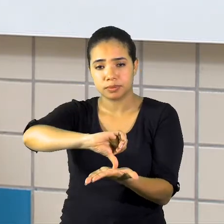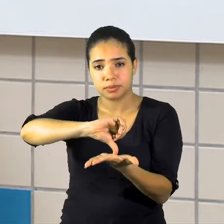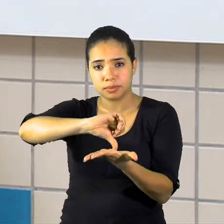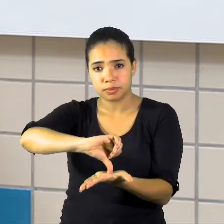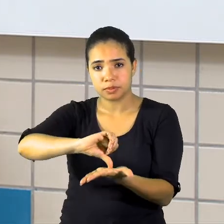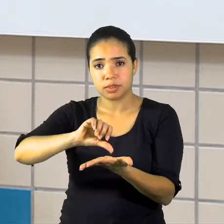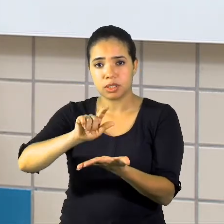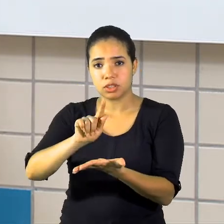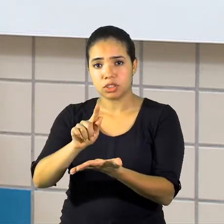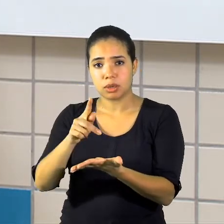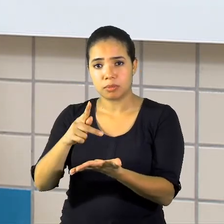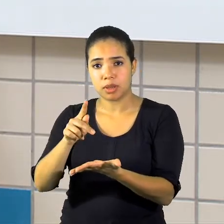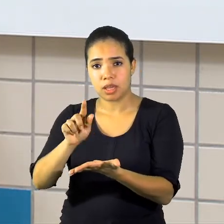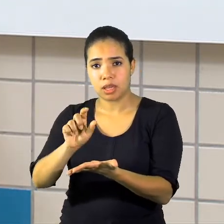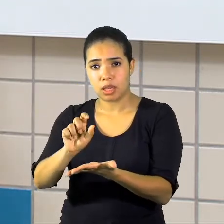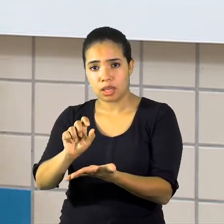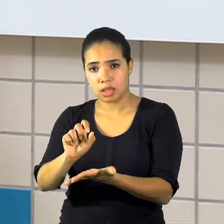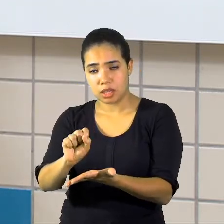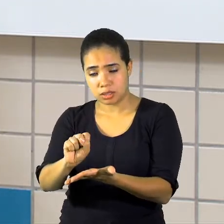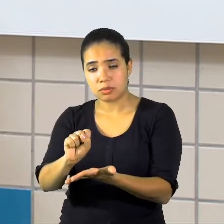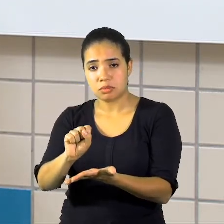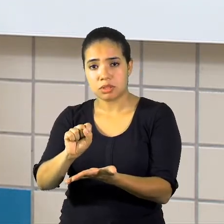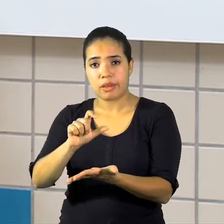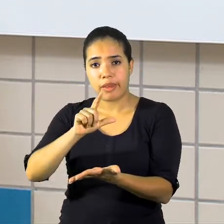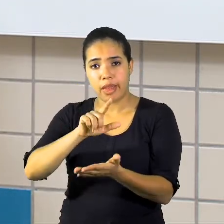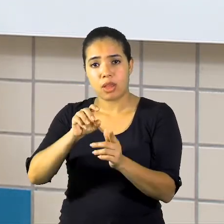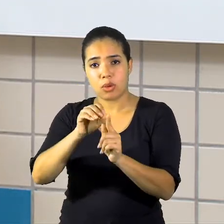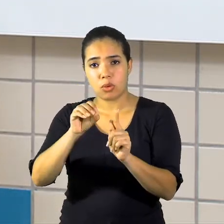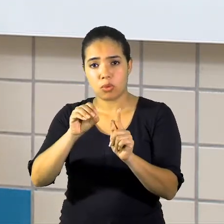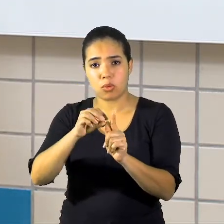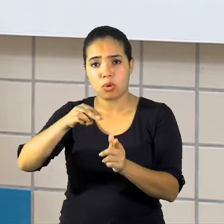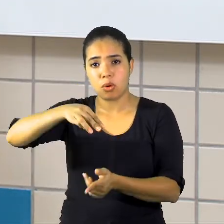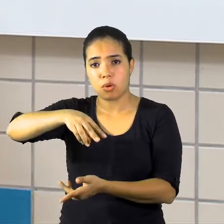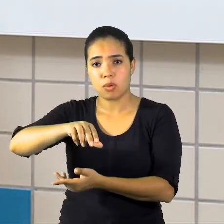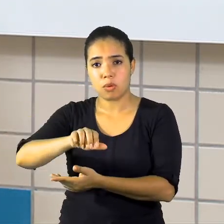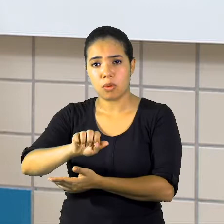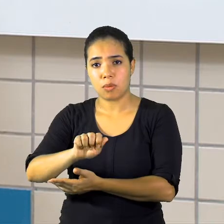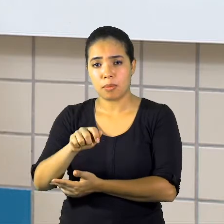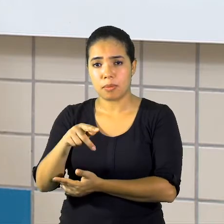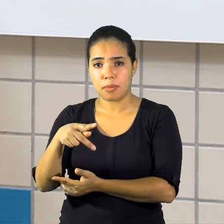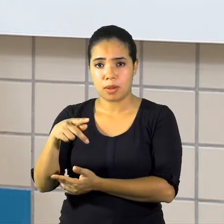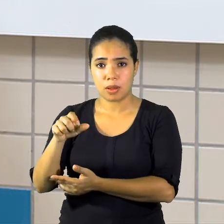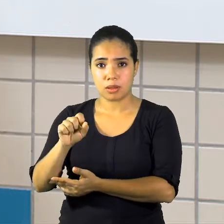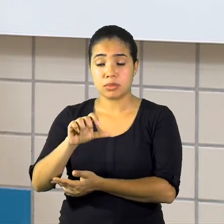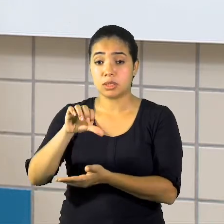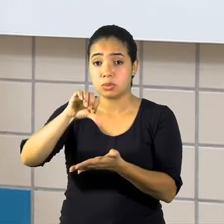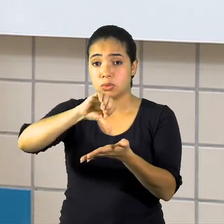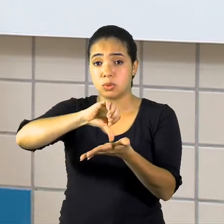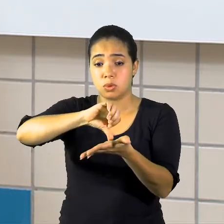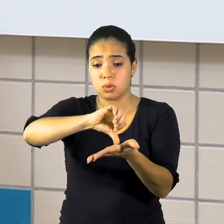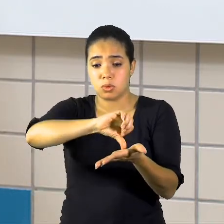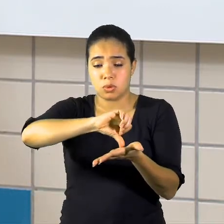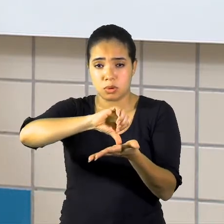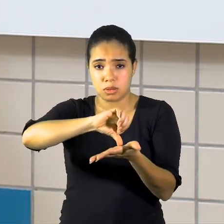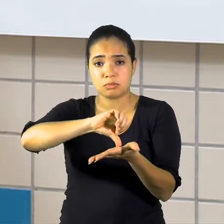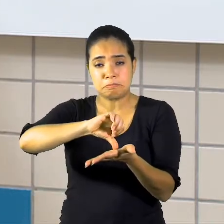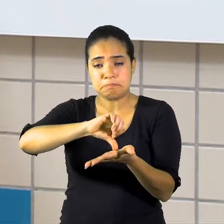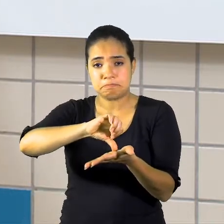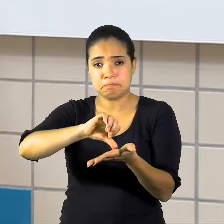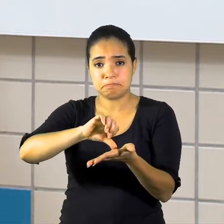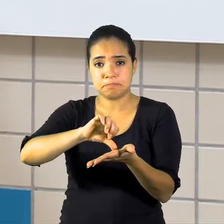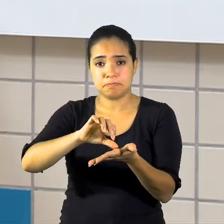no famoso Google Maps, eu vou utilizar essa localização, essa orientação, tá